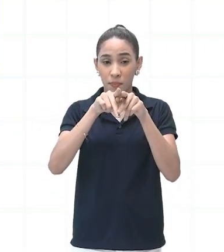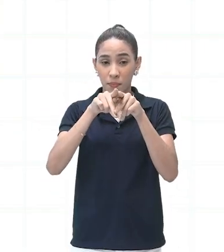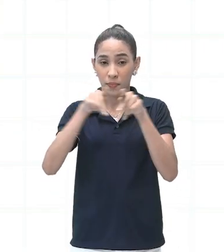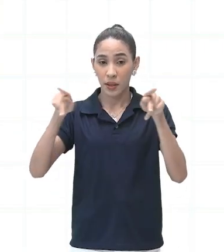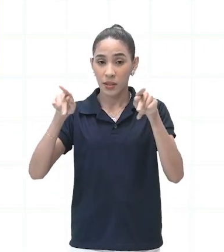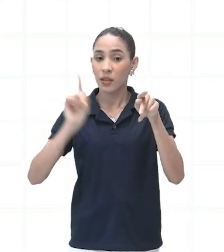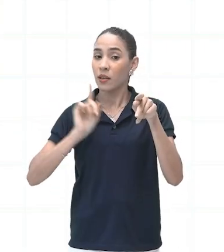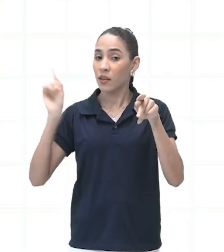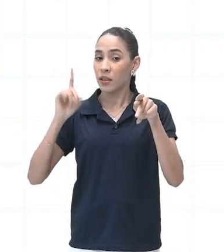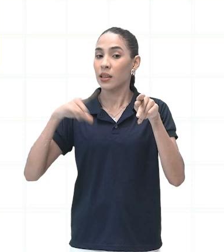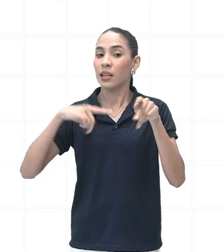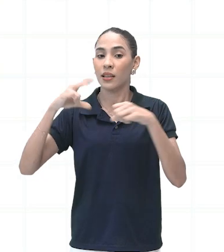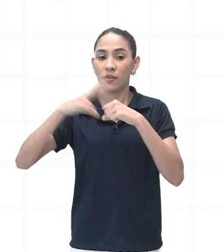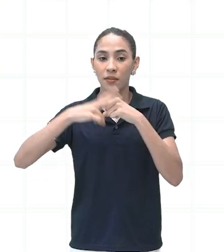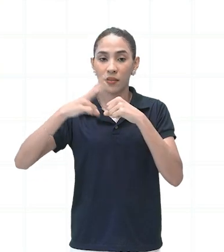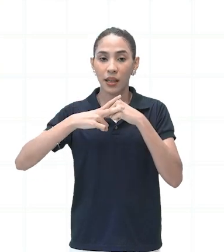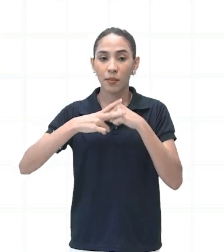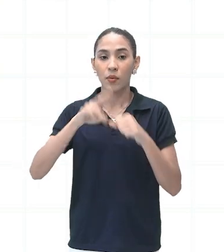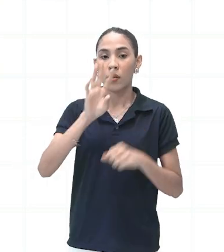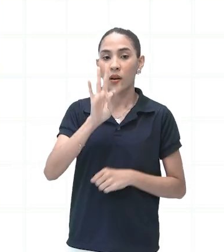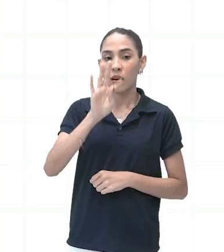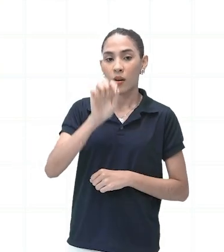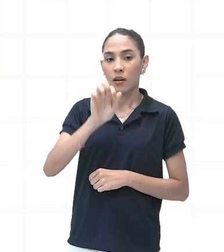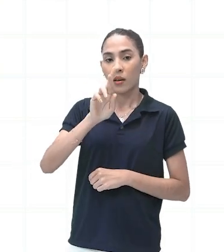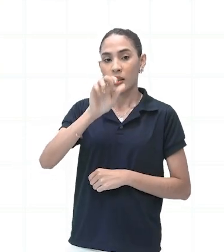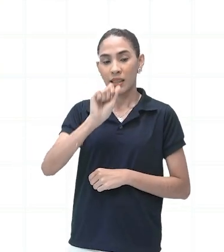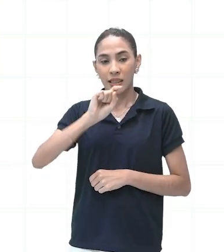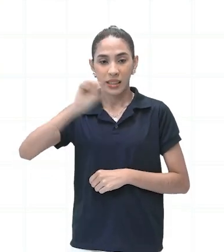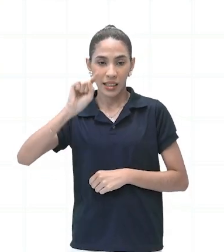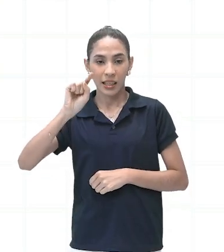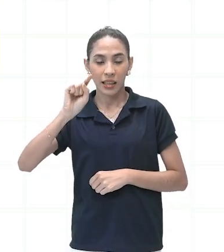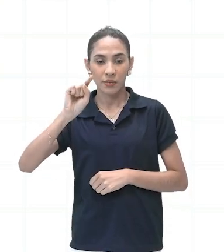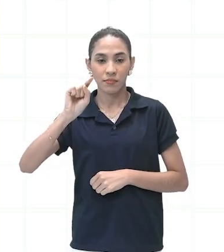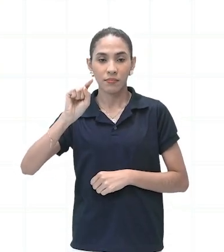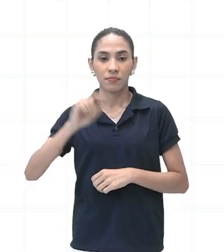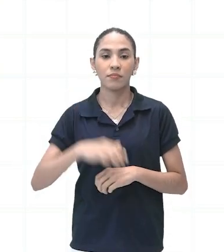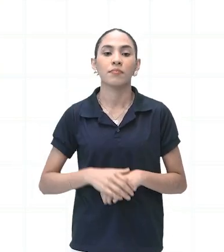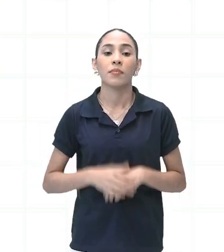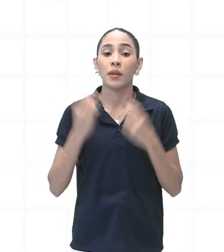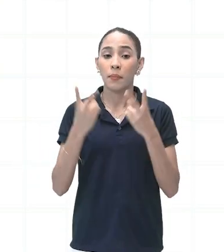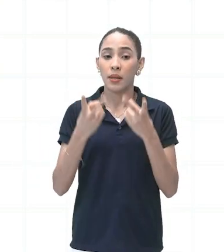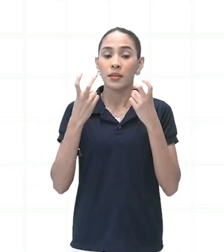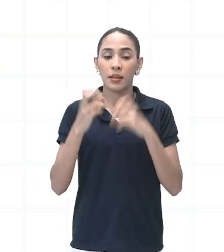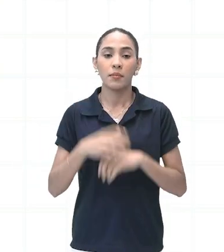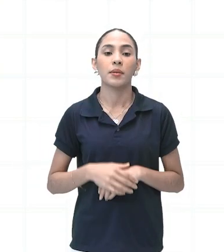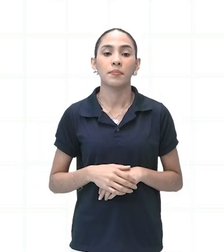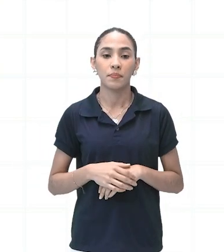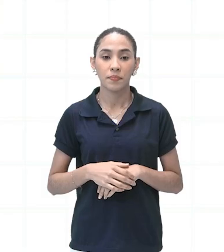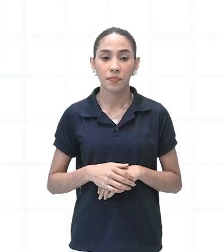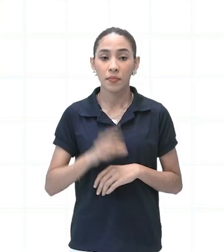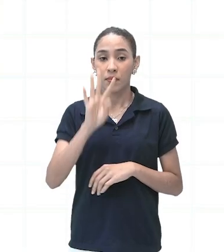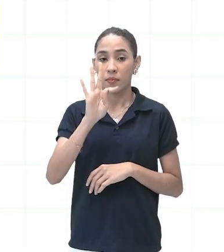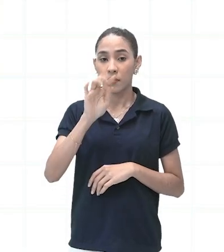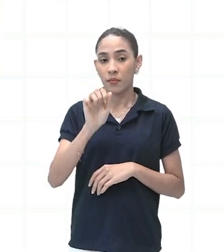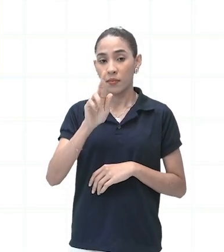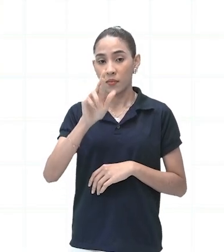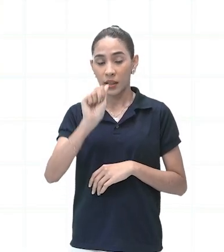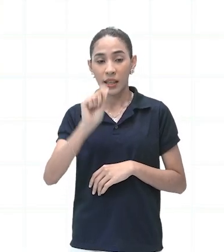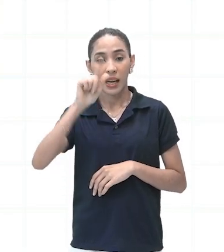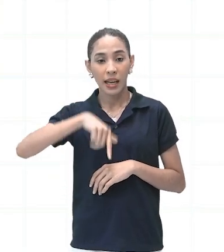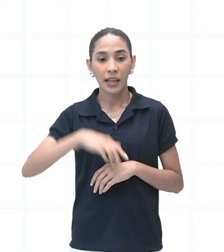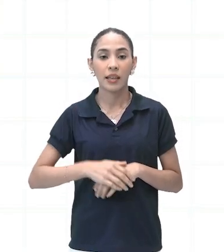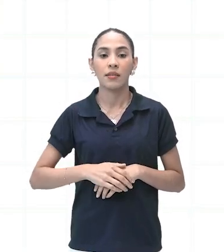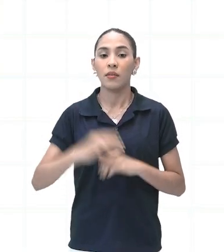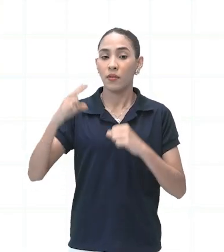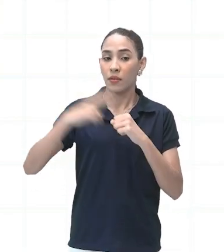predicado, eu tenho aí o verbo terá, né? Forma do verbo ter. Nota que terá é esse verbo